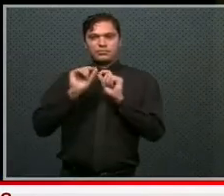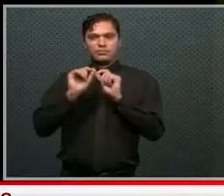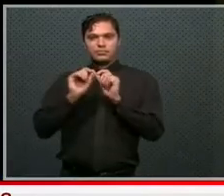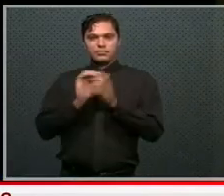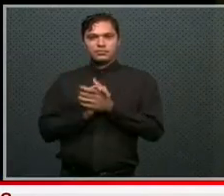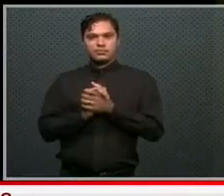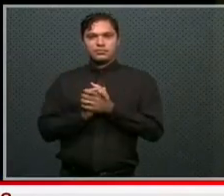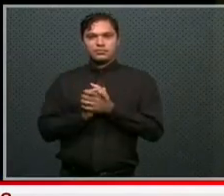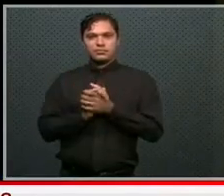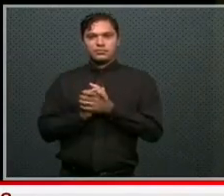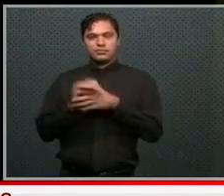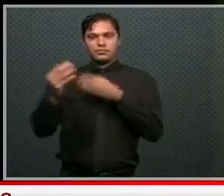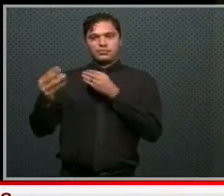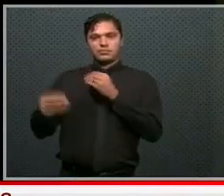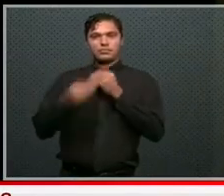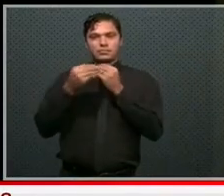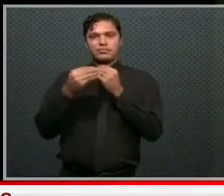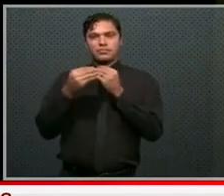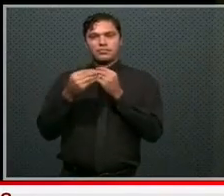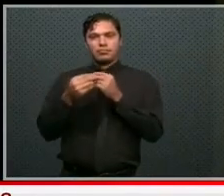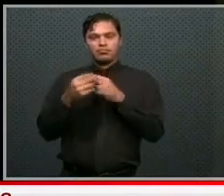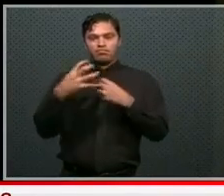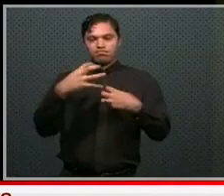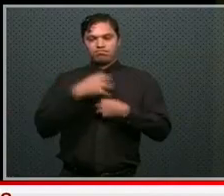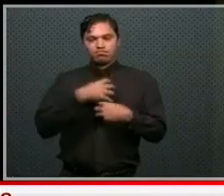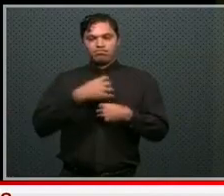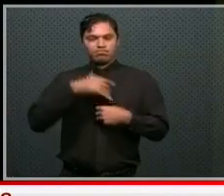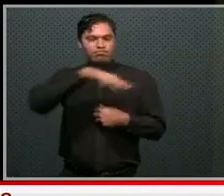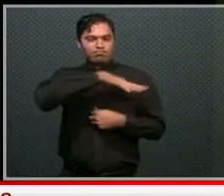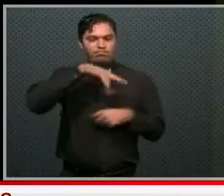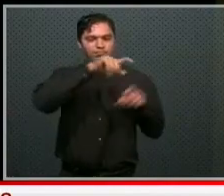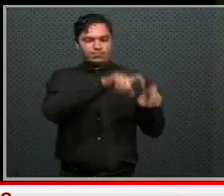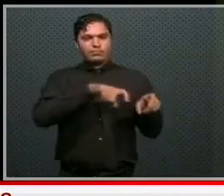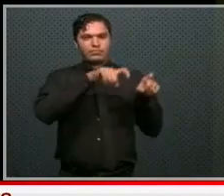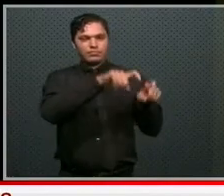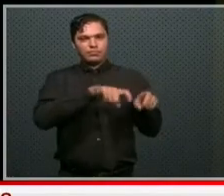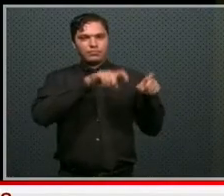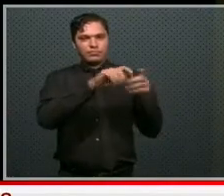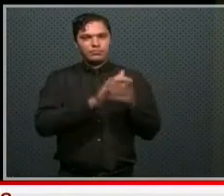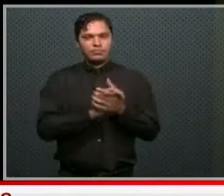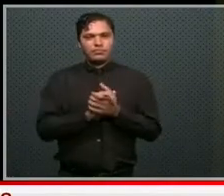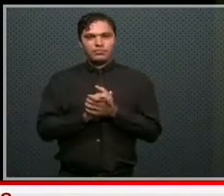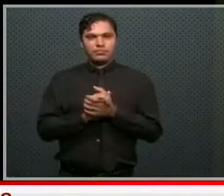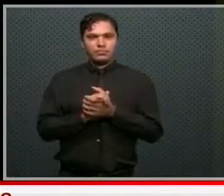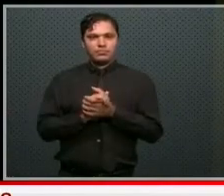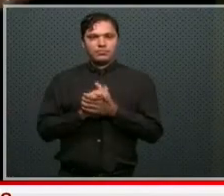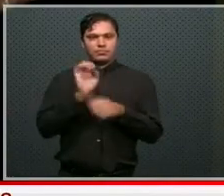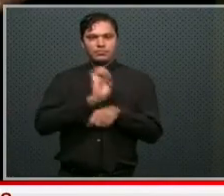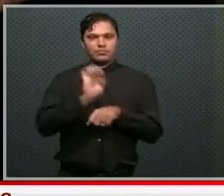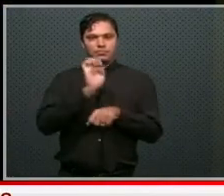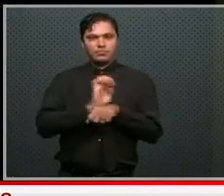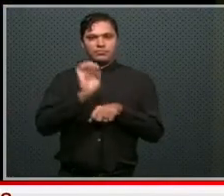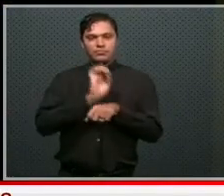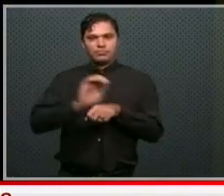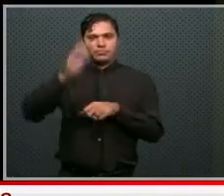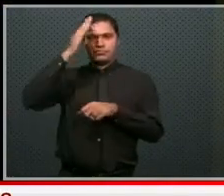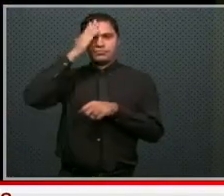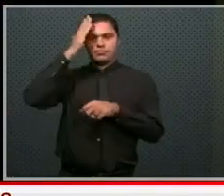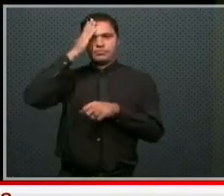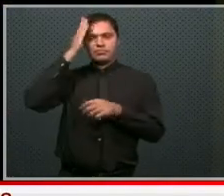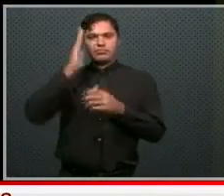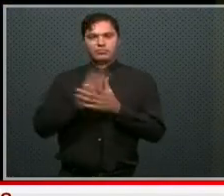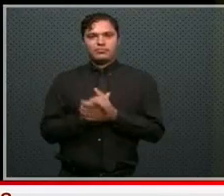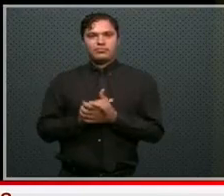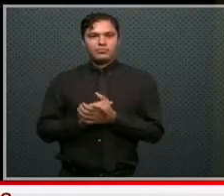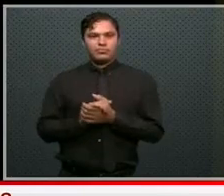não sei nem dizer se esse feeling para a questão da agricultura e da questão agrária no Estado do Pará não tinha vocação para agronomia